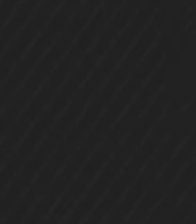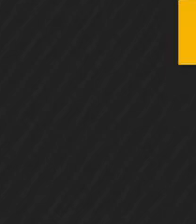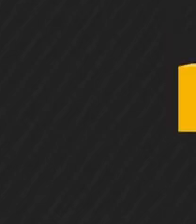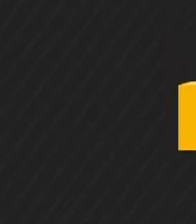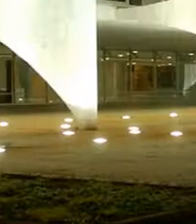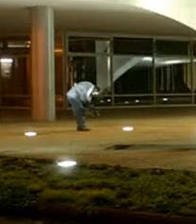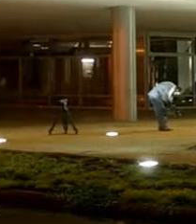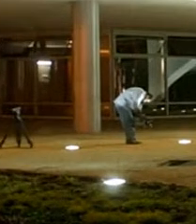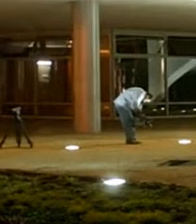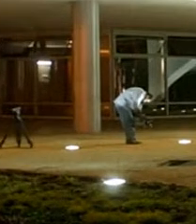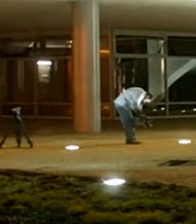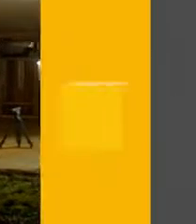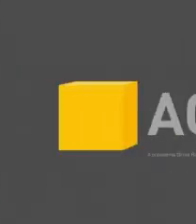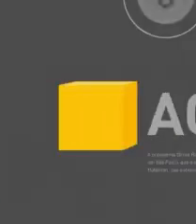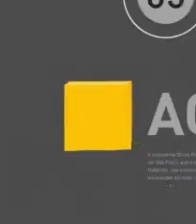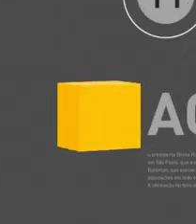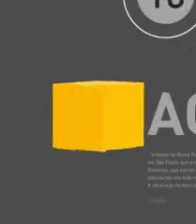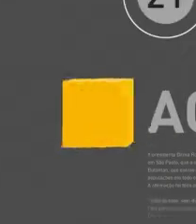ae